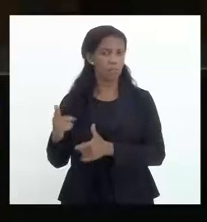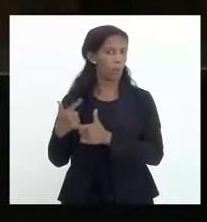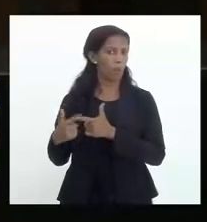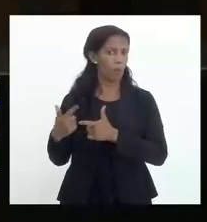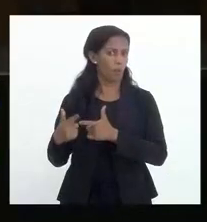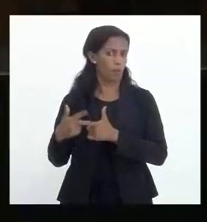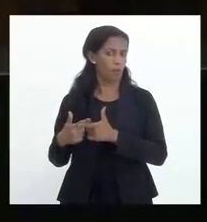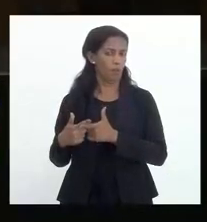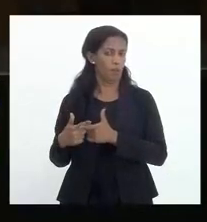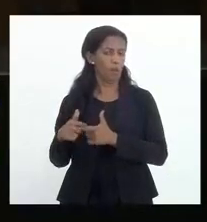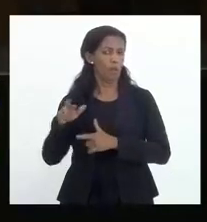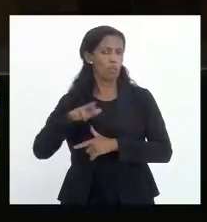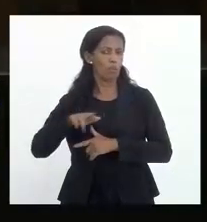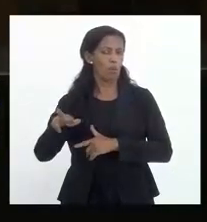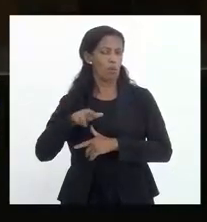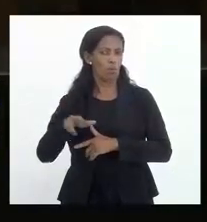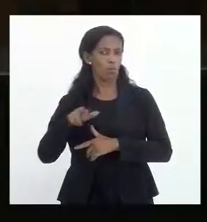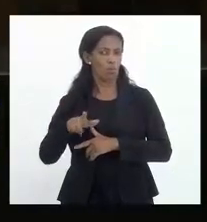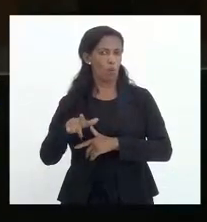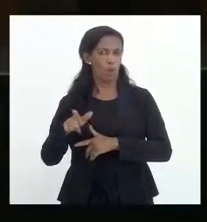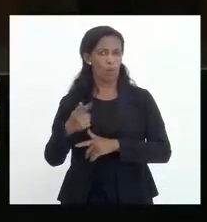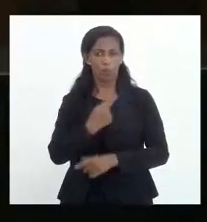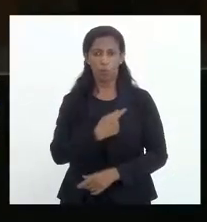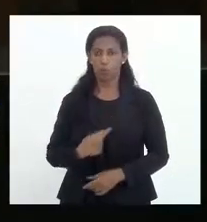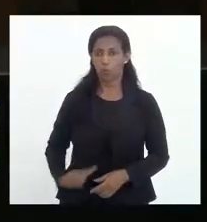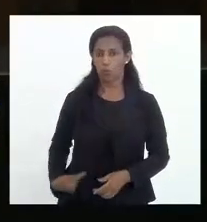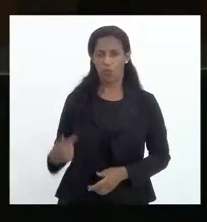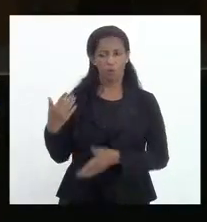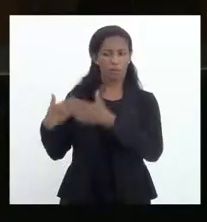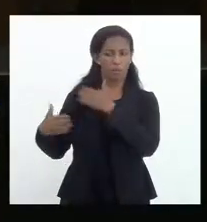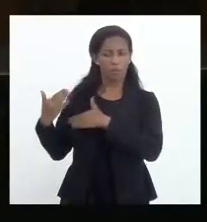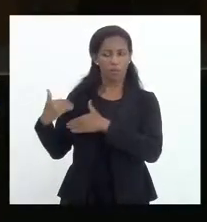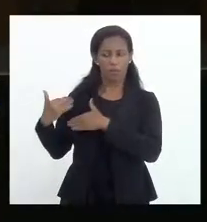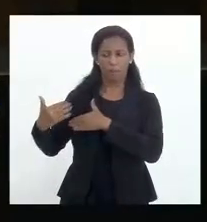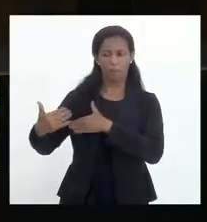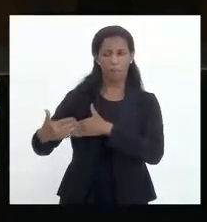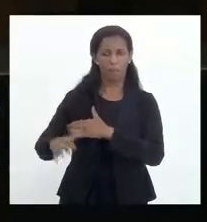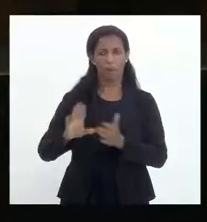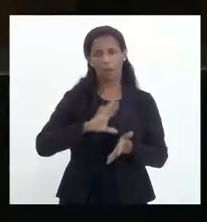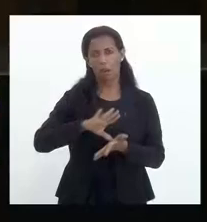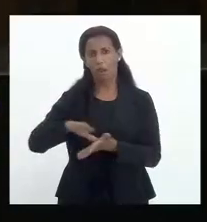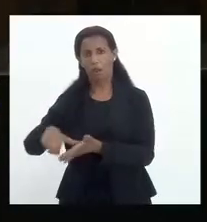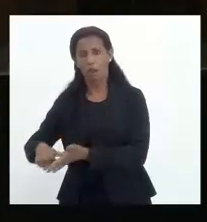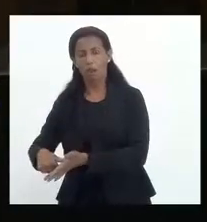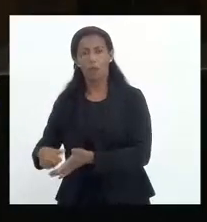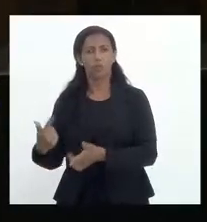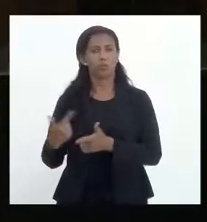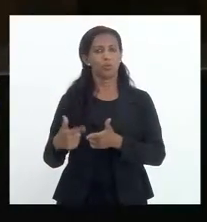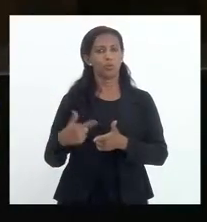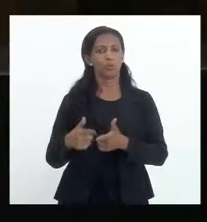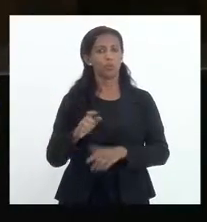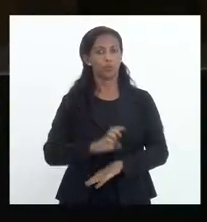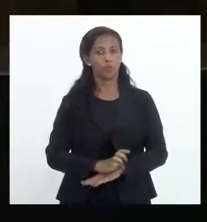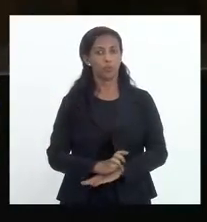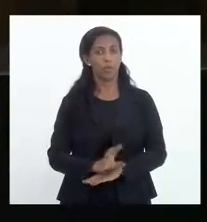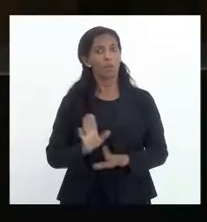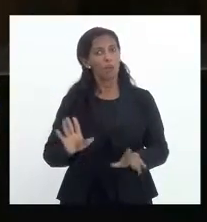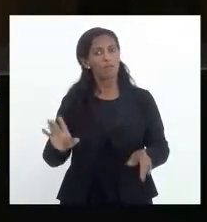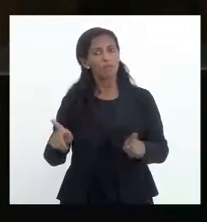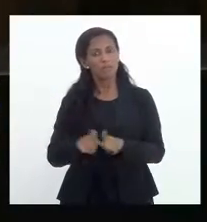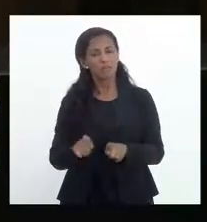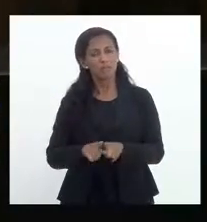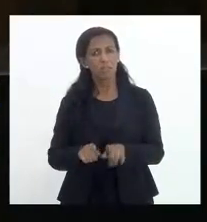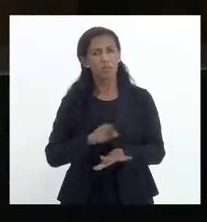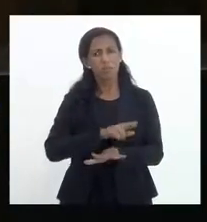por conta dos governos que passaram e que fraudaram o Estado, mas também